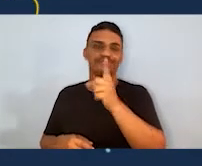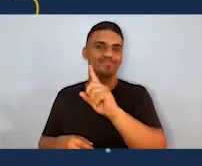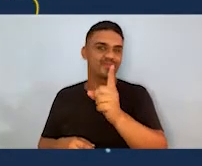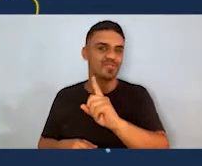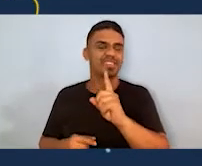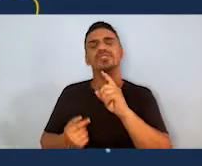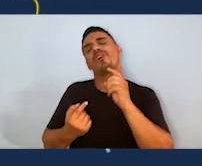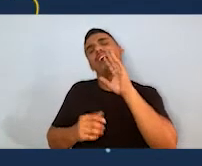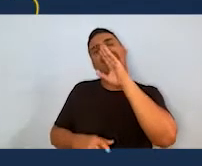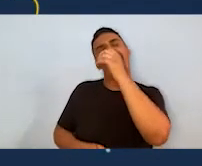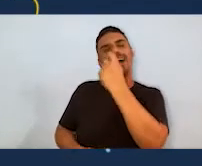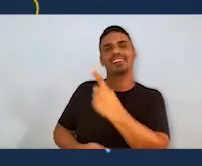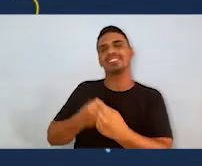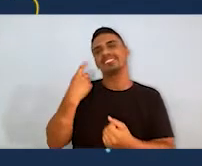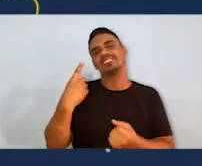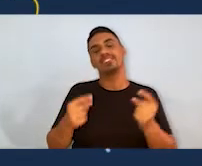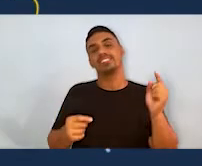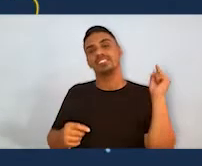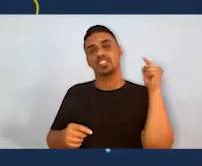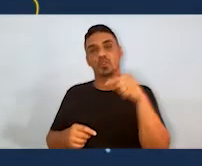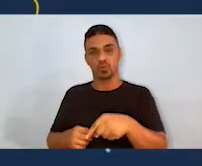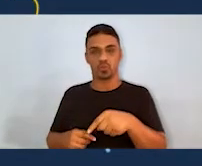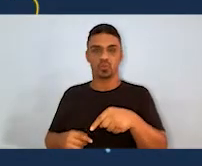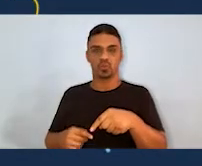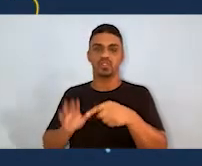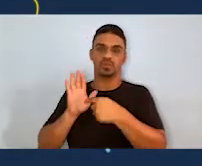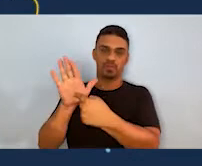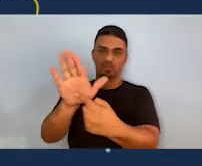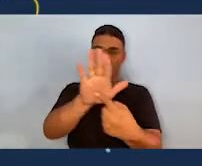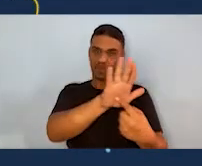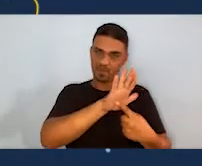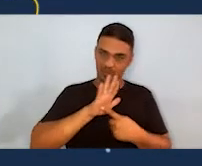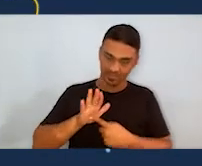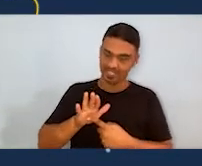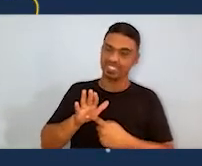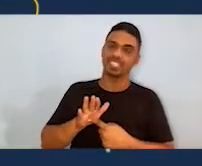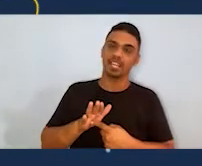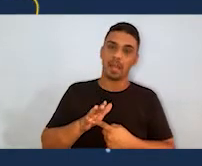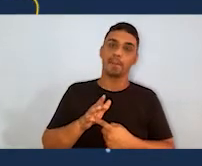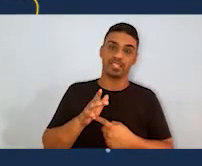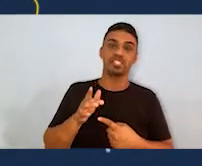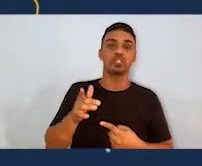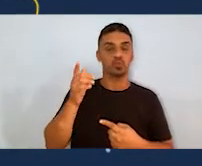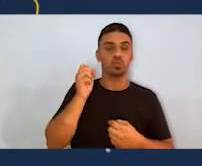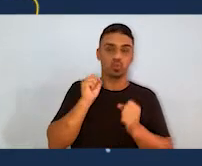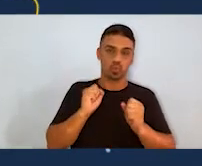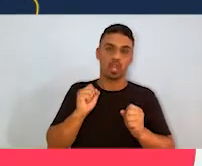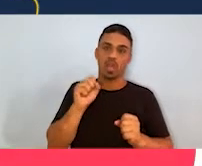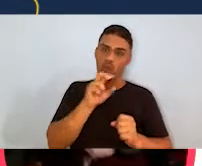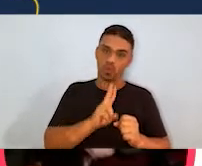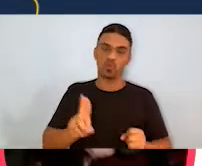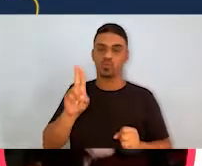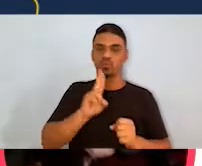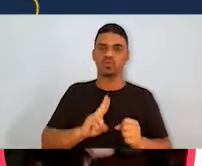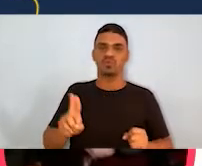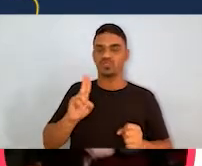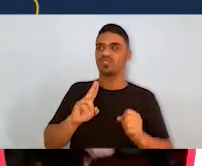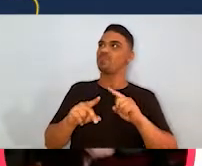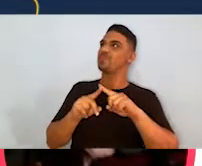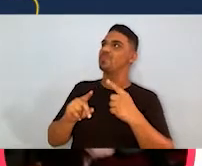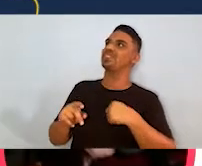dia, é algo que eu trouxe para cá para a gente poder usar, mas, assim,